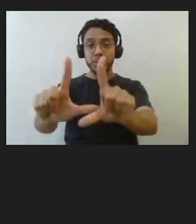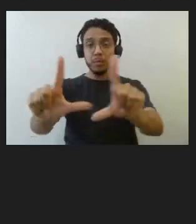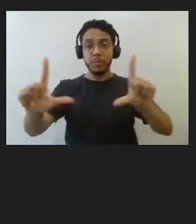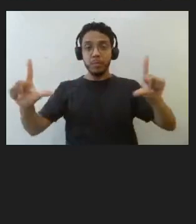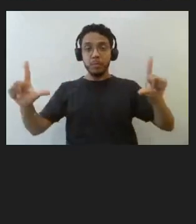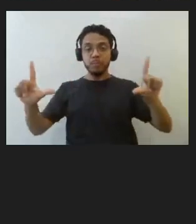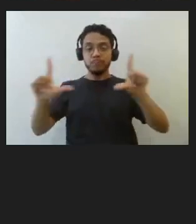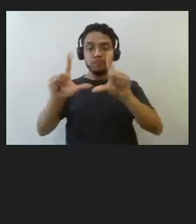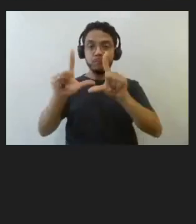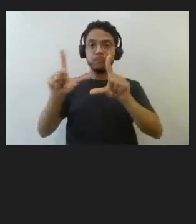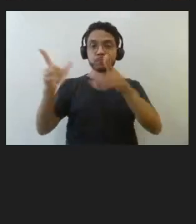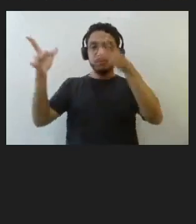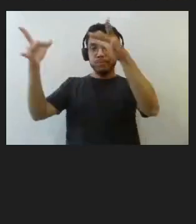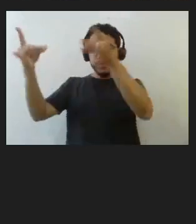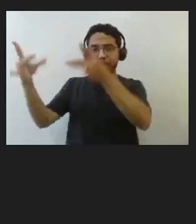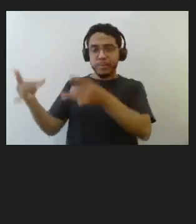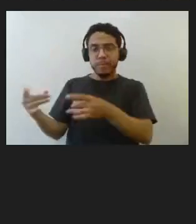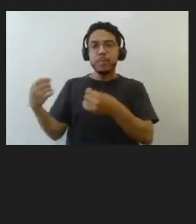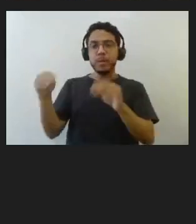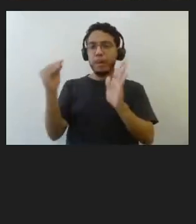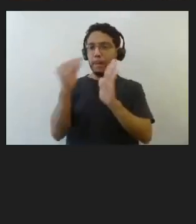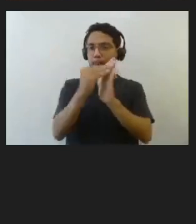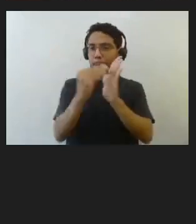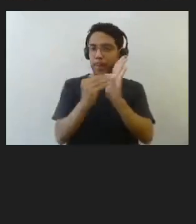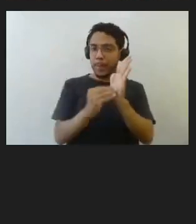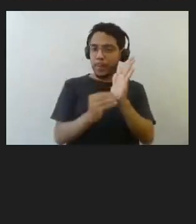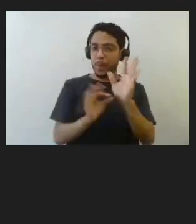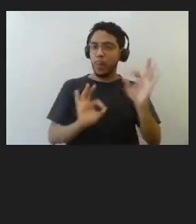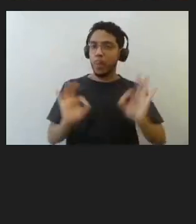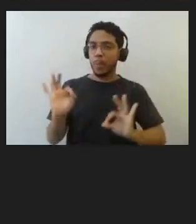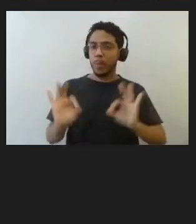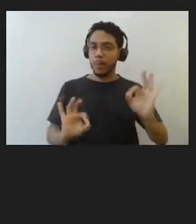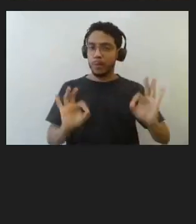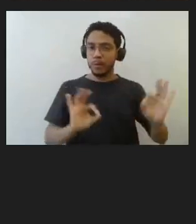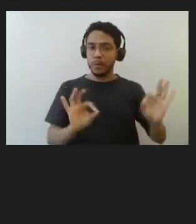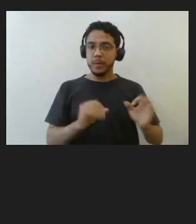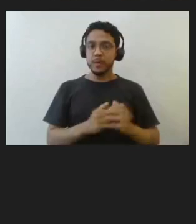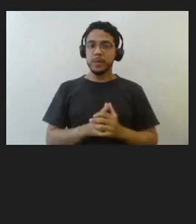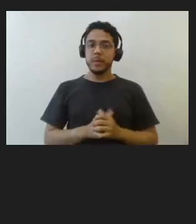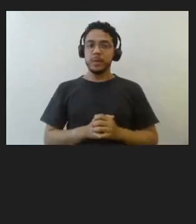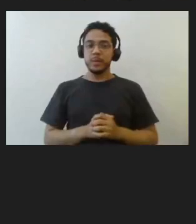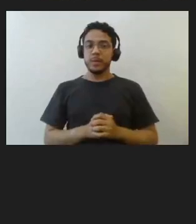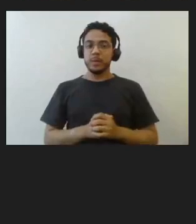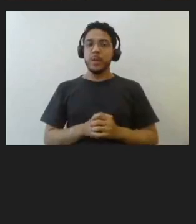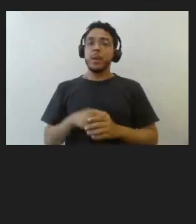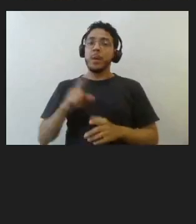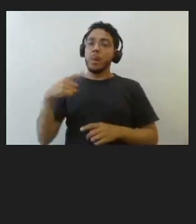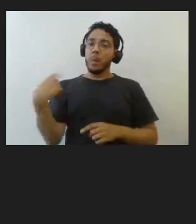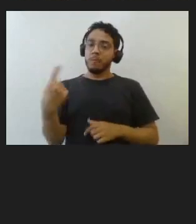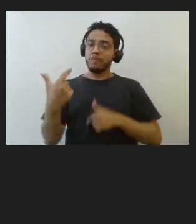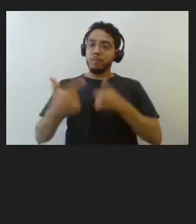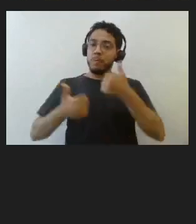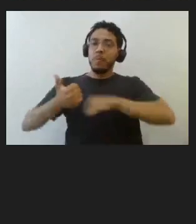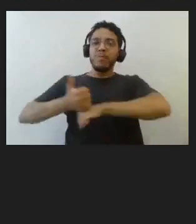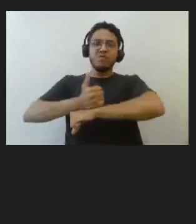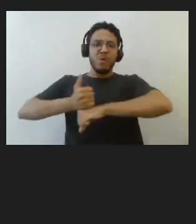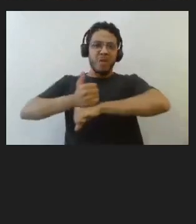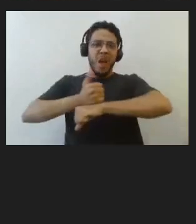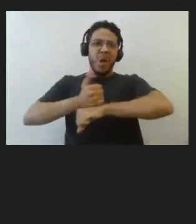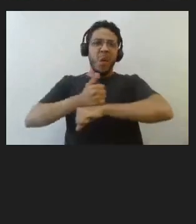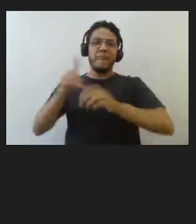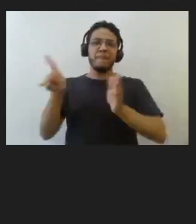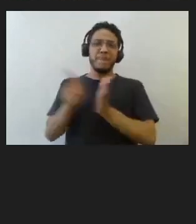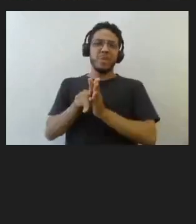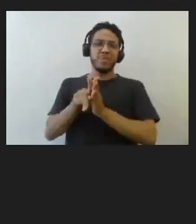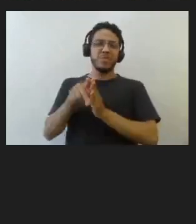ser desenvolvidas. Mas isso a gente trabalha de forma profissional, no estúdio, para cinema,